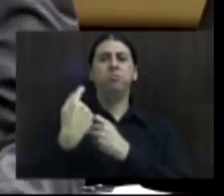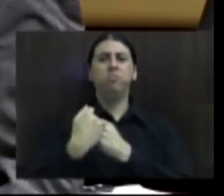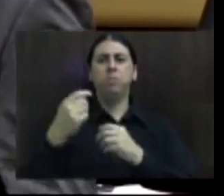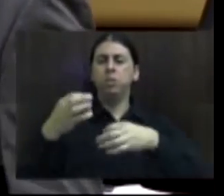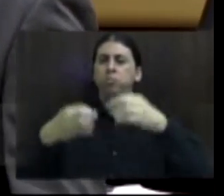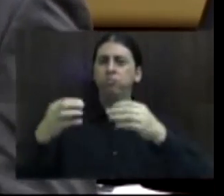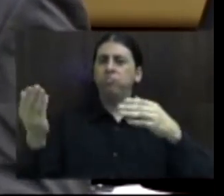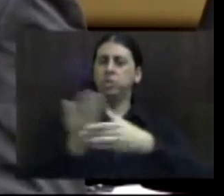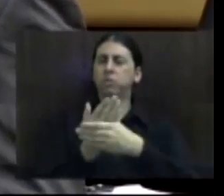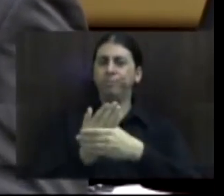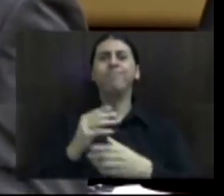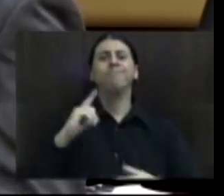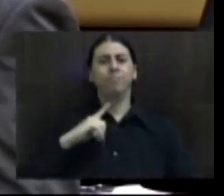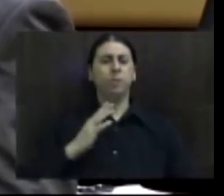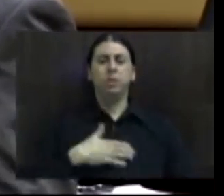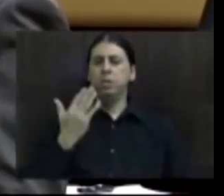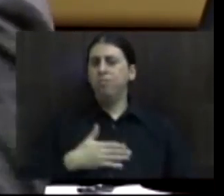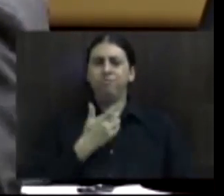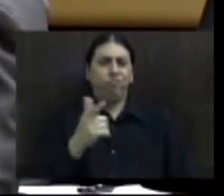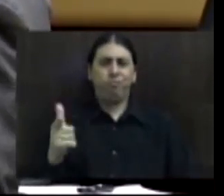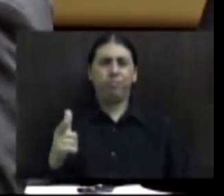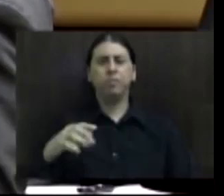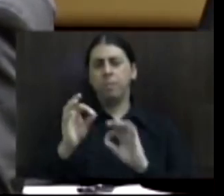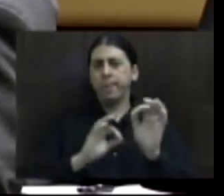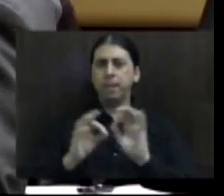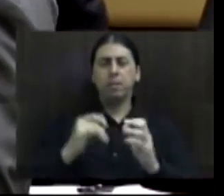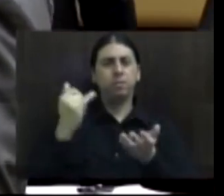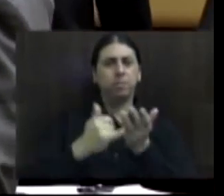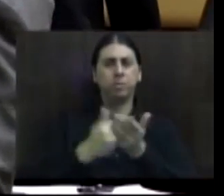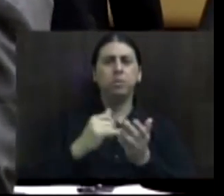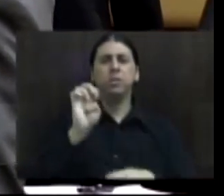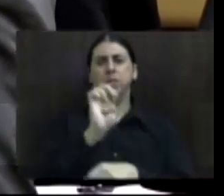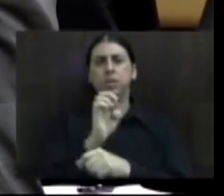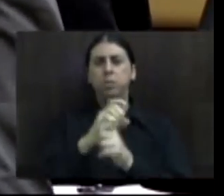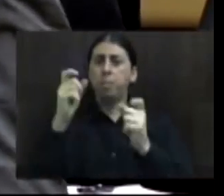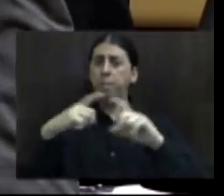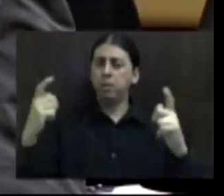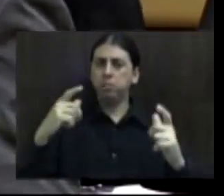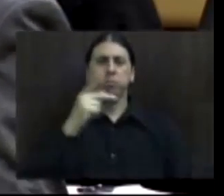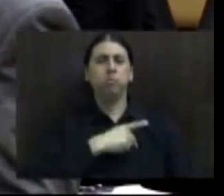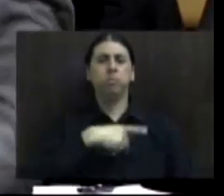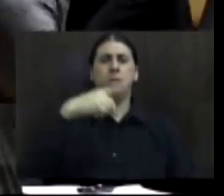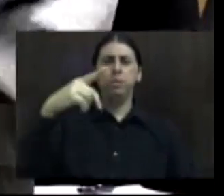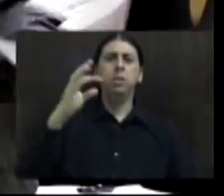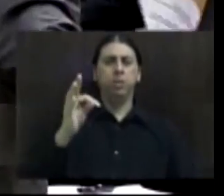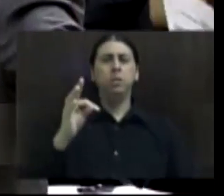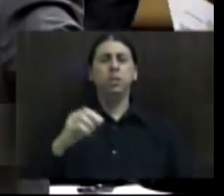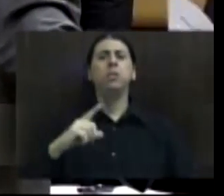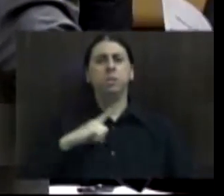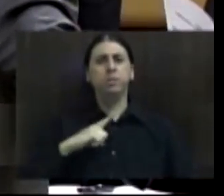isso que não nos causa nenhuma surpresa o ajuste fiscal que o estado máximo né o estado máximo